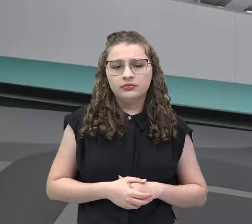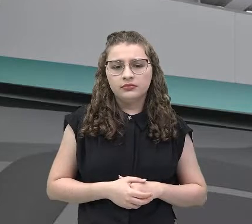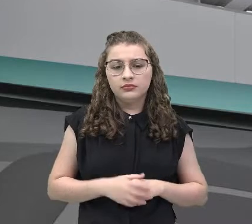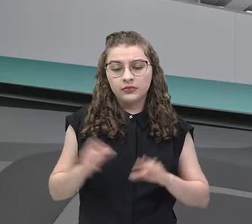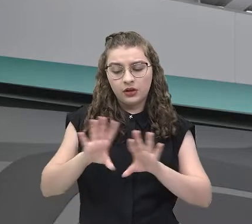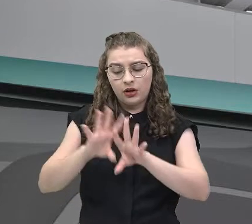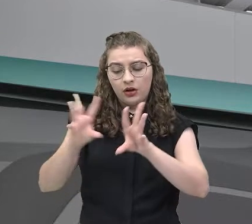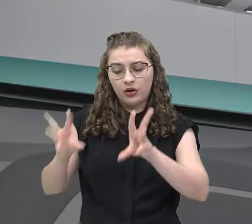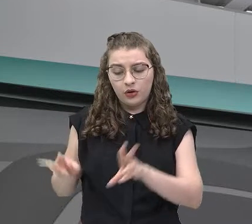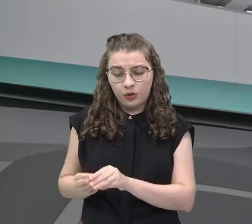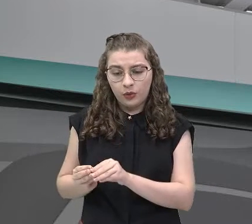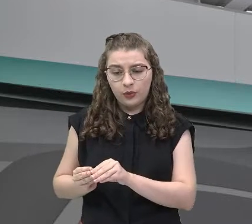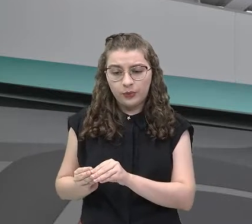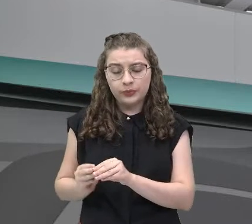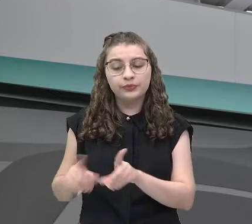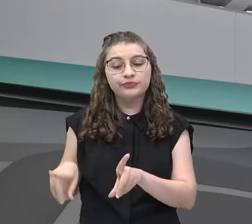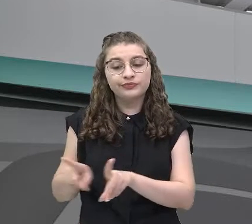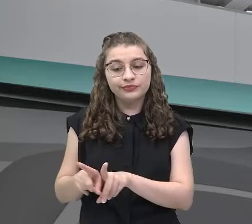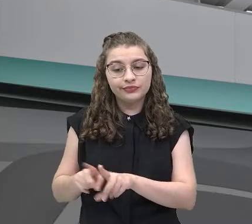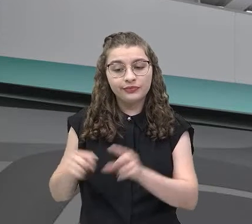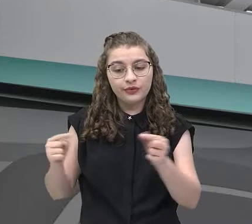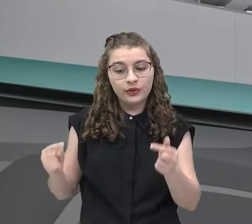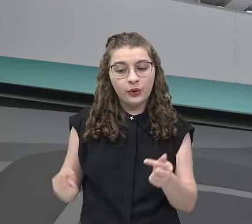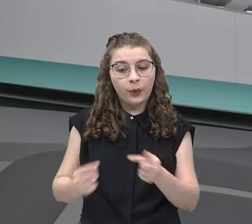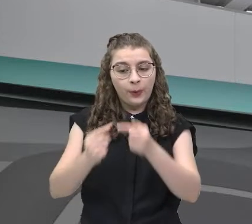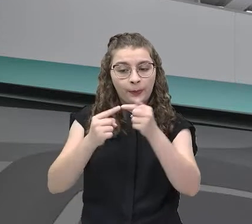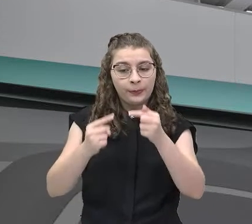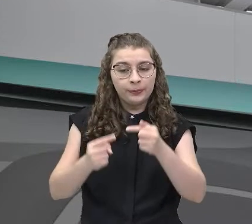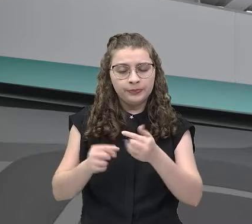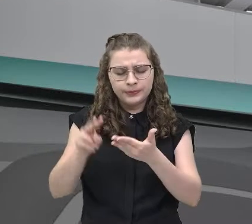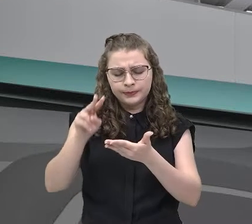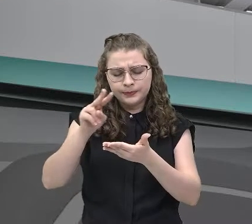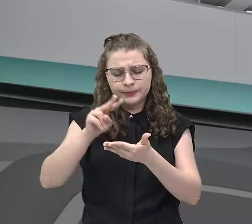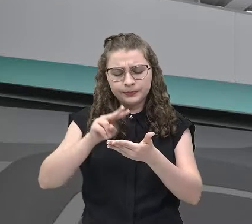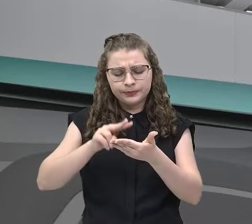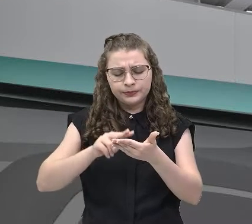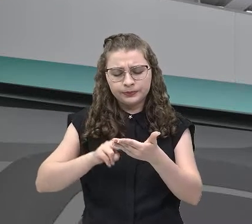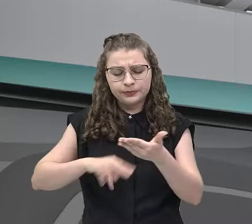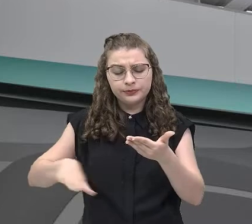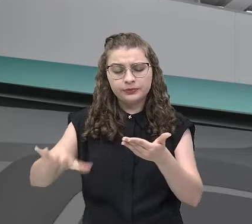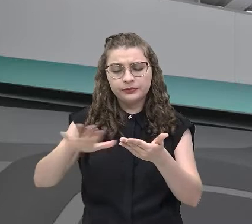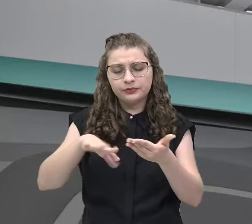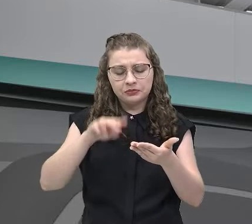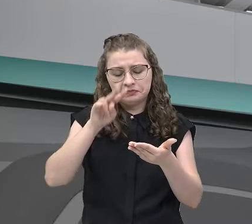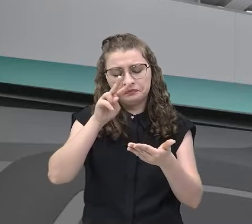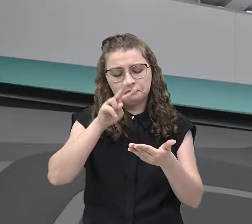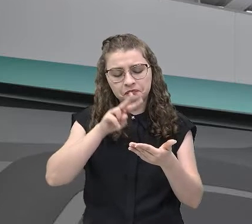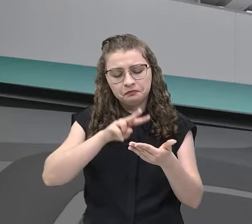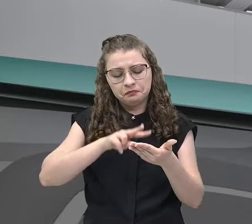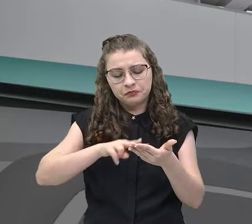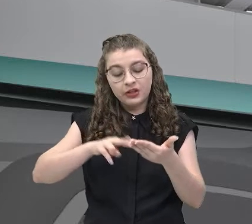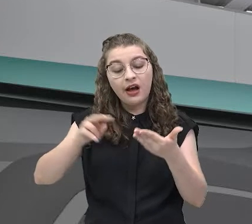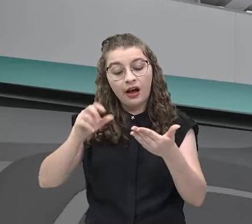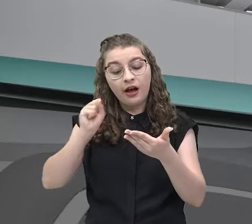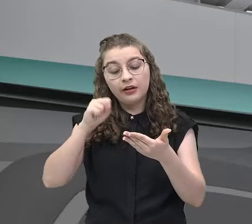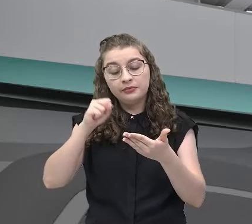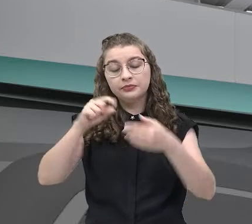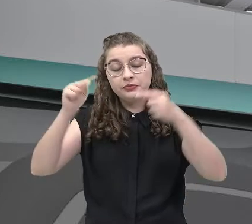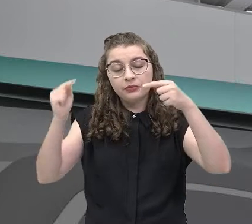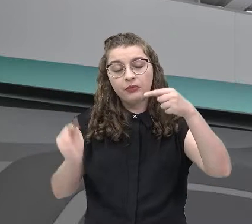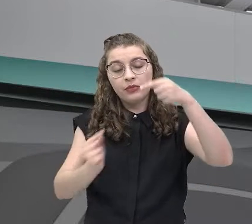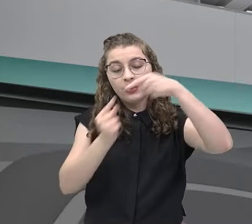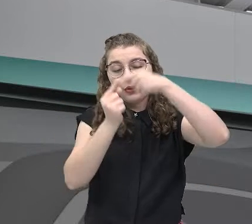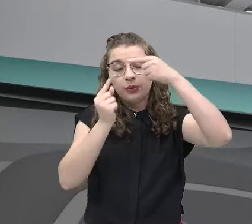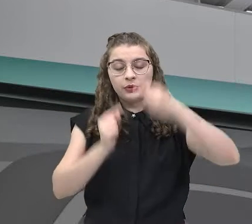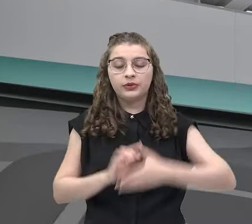ideia. Se tiver conclusão no seu texto, você vai lá dar uma olhadinha nele, dar uma olhada geral e ver se ele também está de acordo com o que você já viu